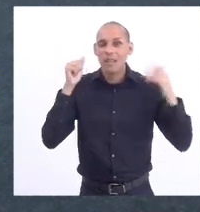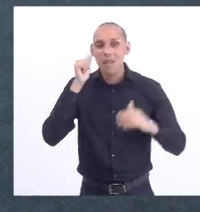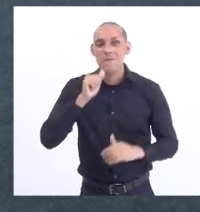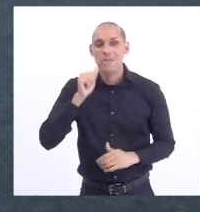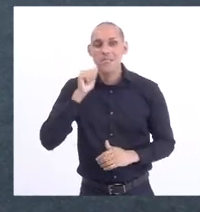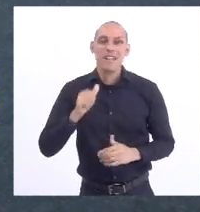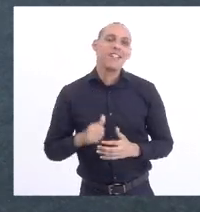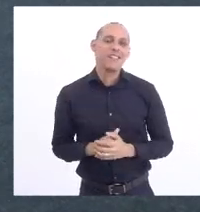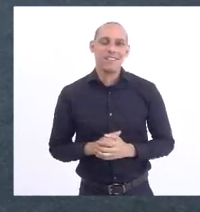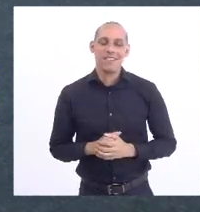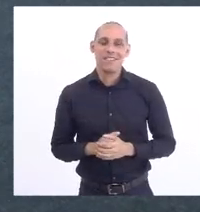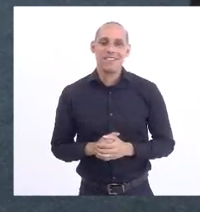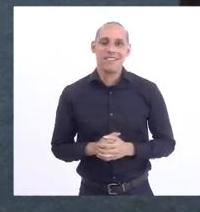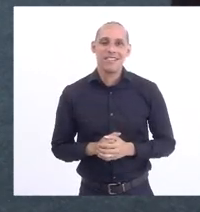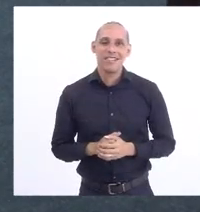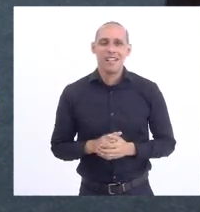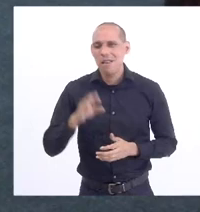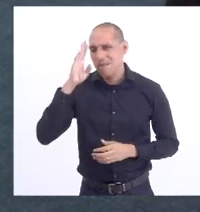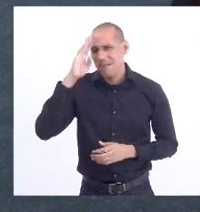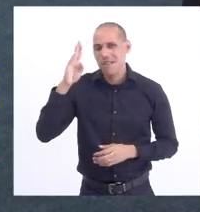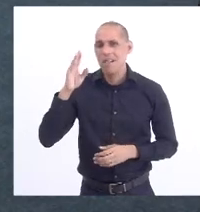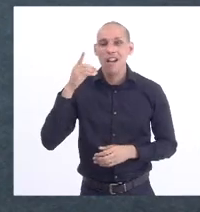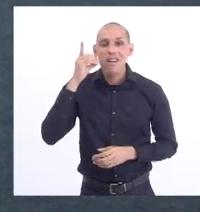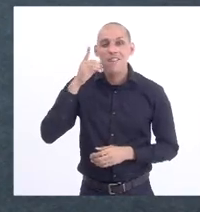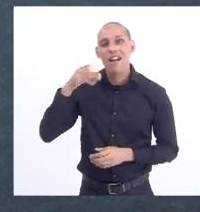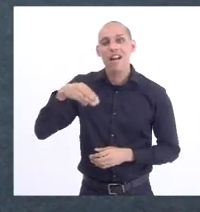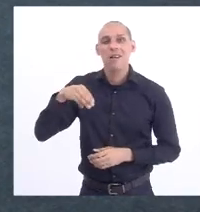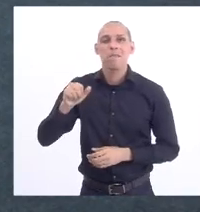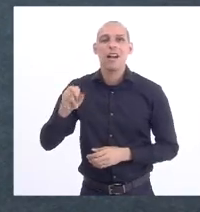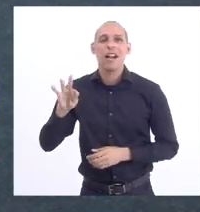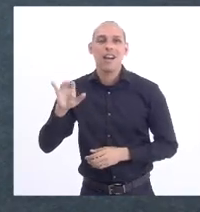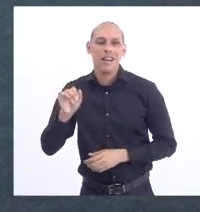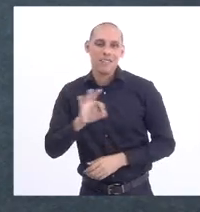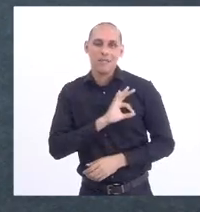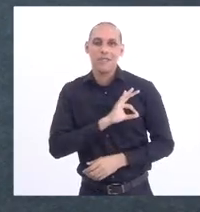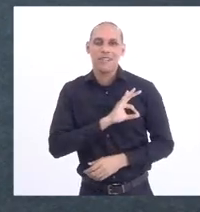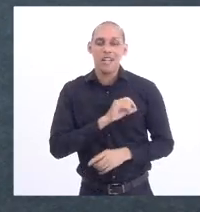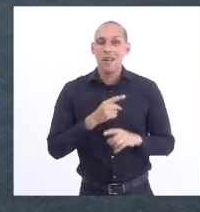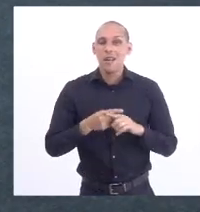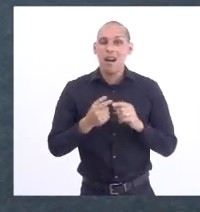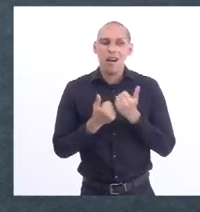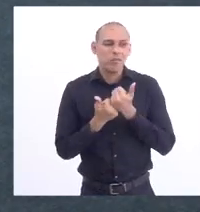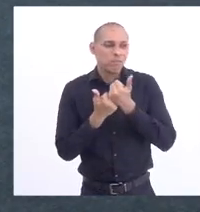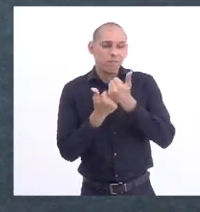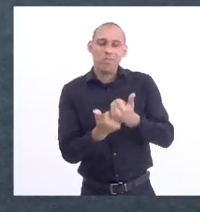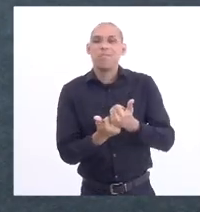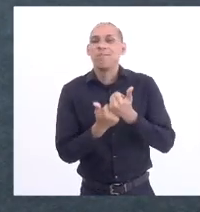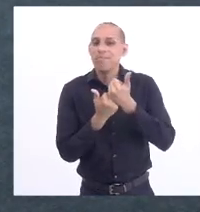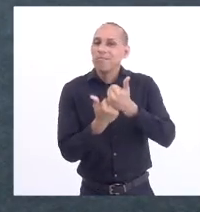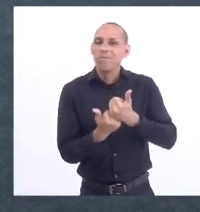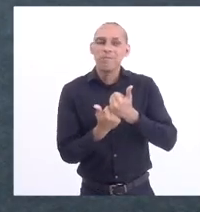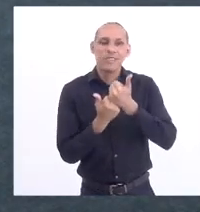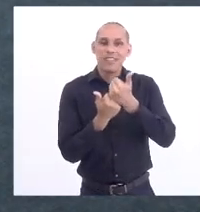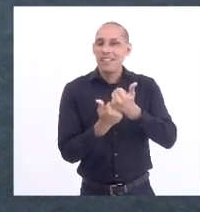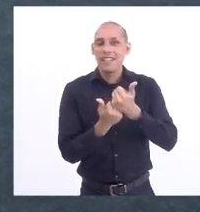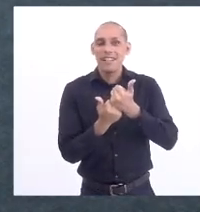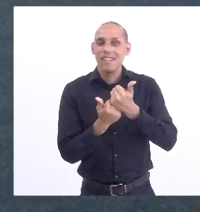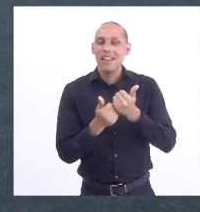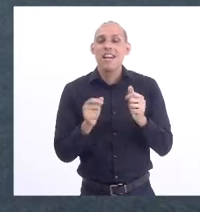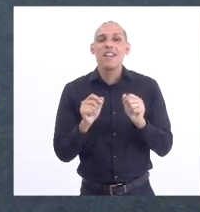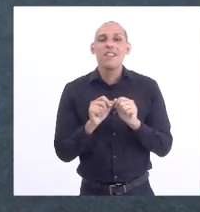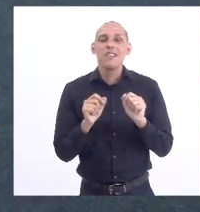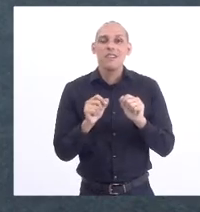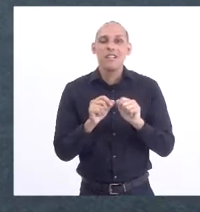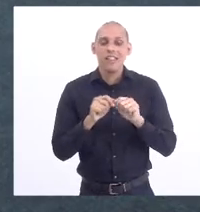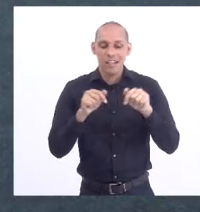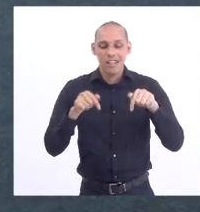mulheres, né, e principalmente a deputada Marta Rocha, pela contribuição que tem feito às